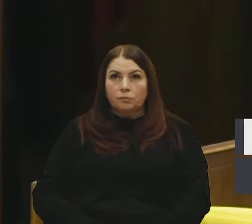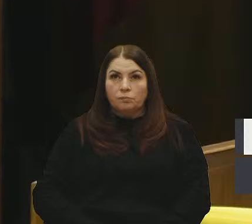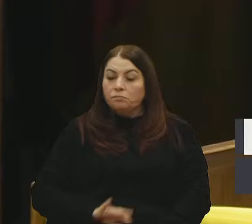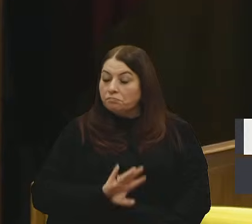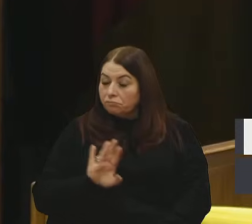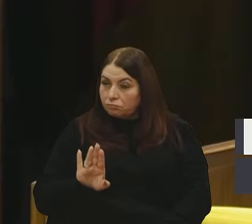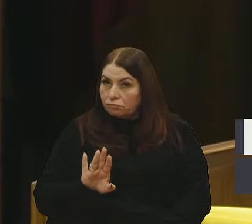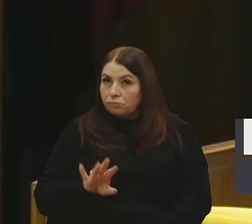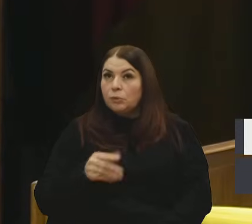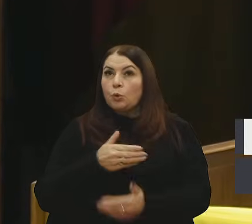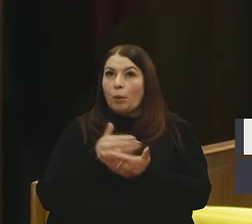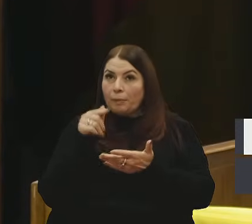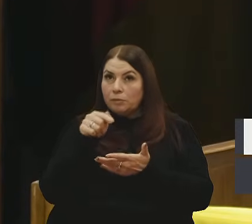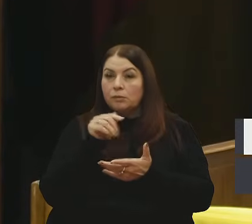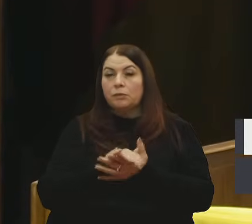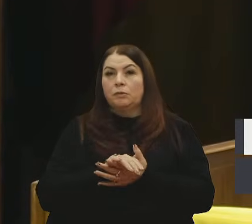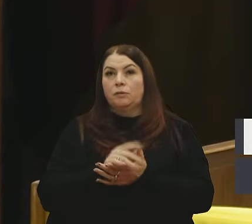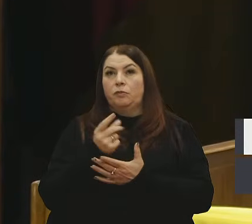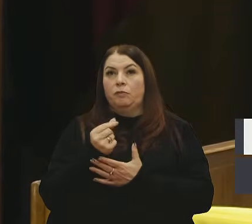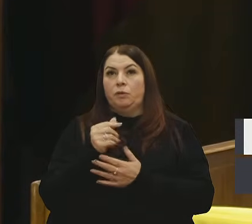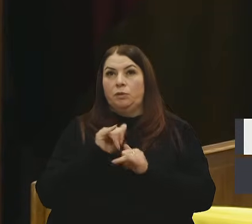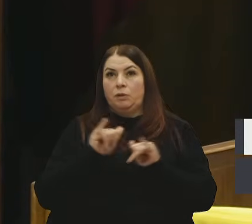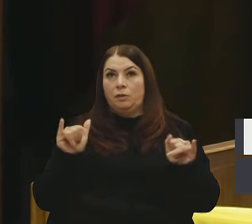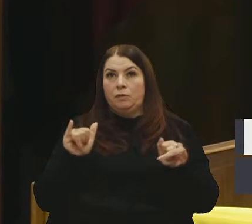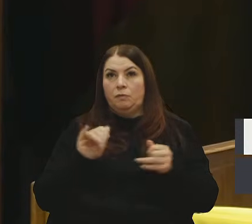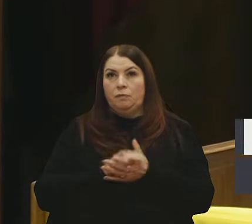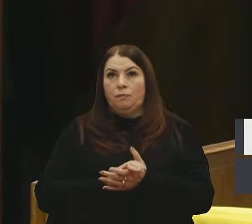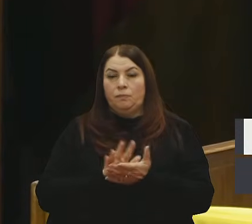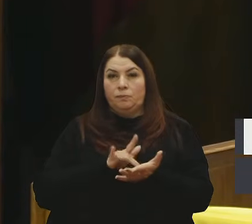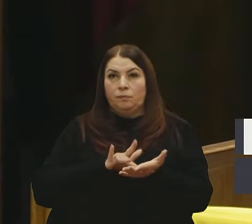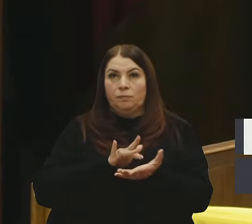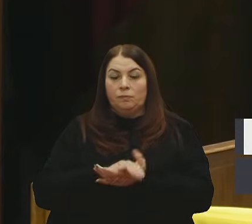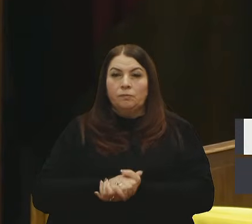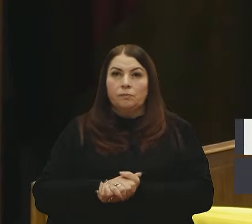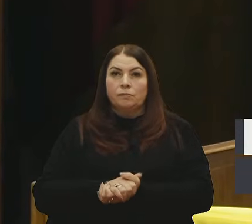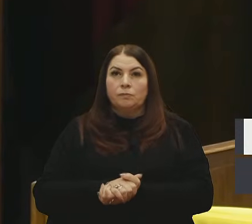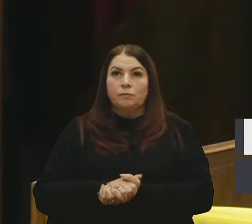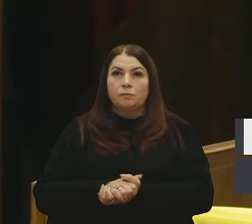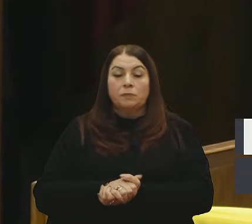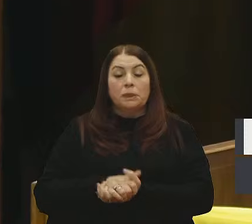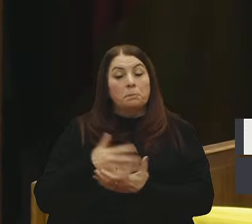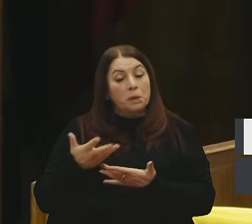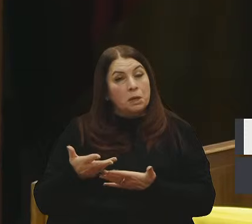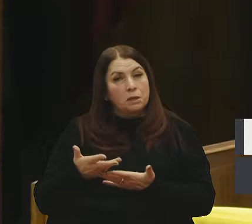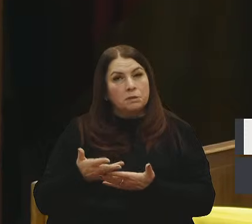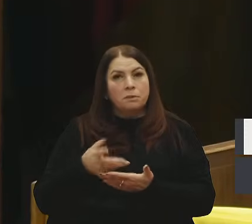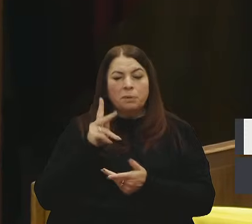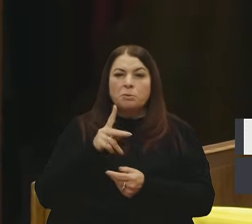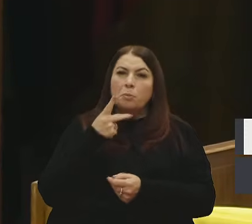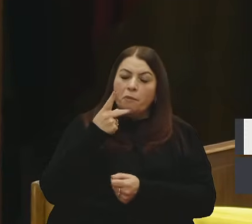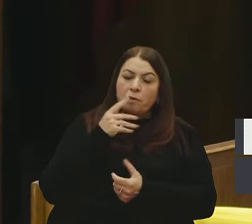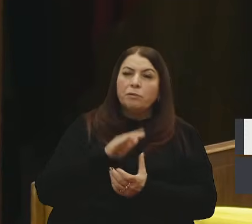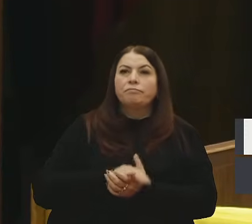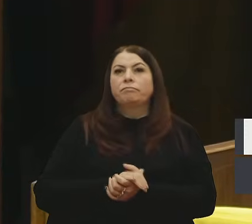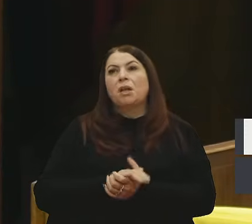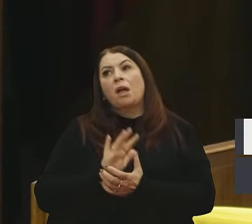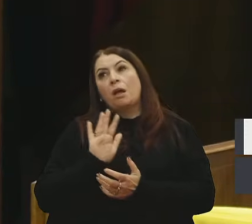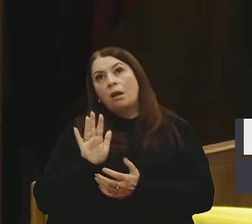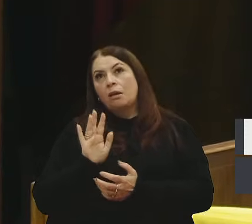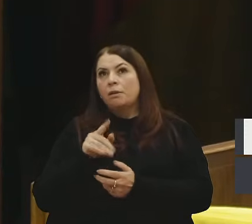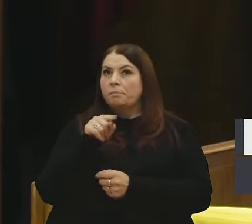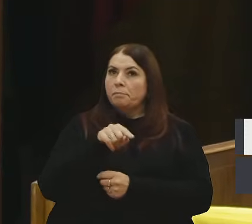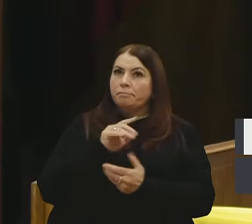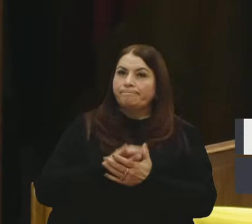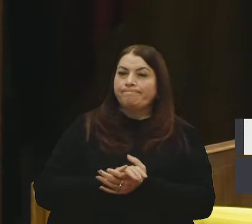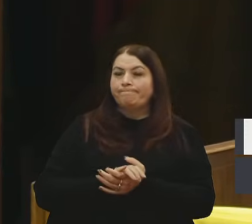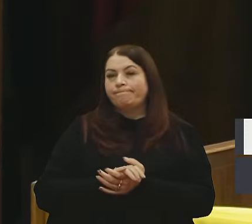Então, começa que o valor anunciado é falso. Mas aí alguém pode dizer assim, mas é